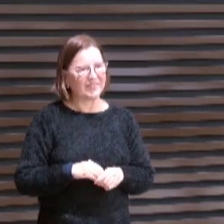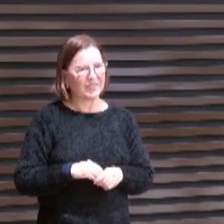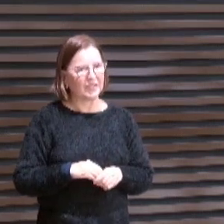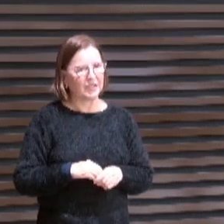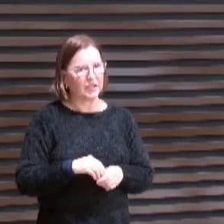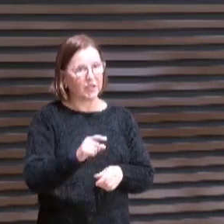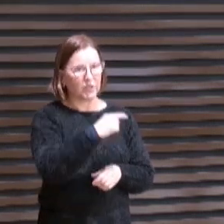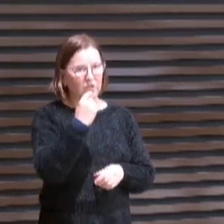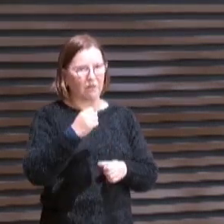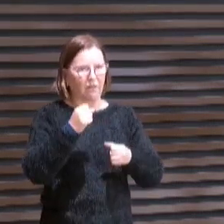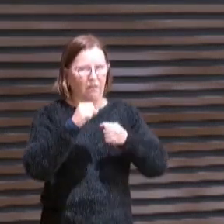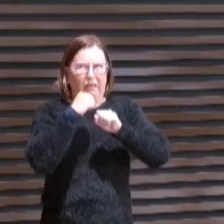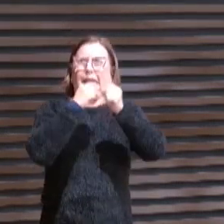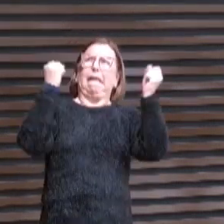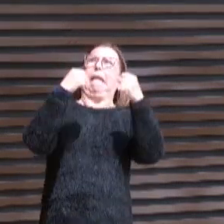rebeldes,